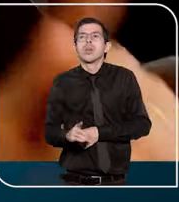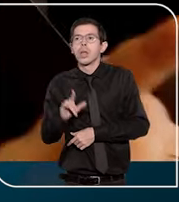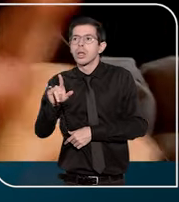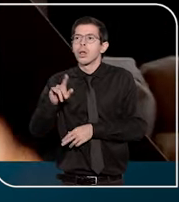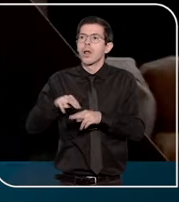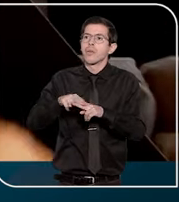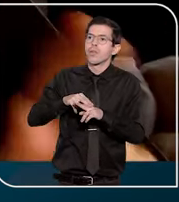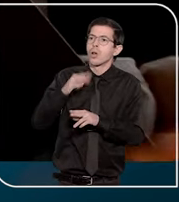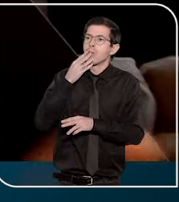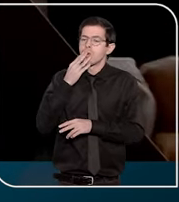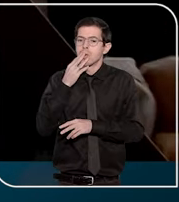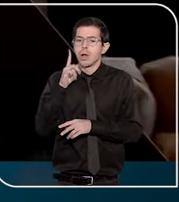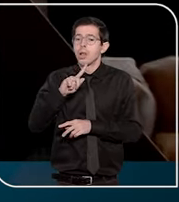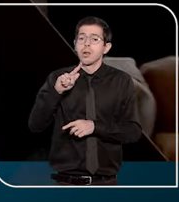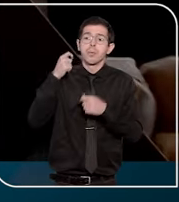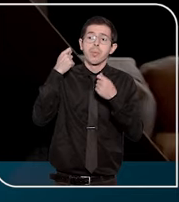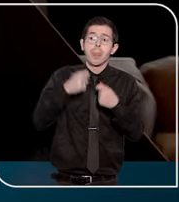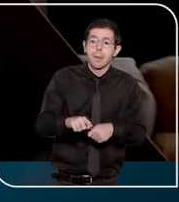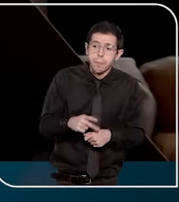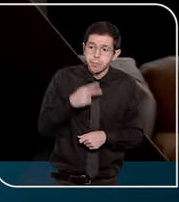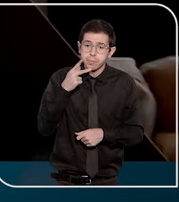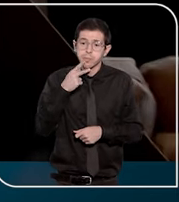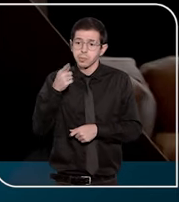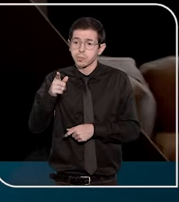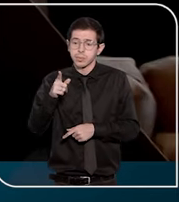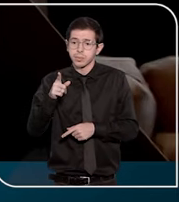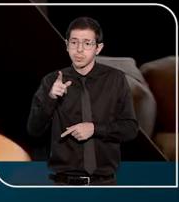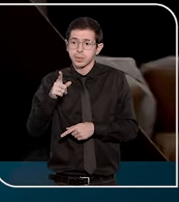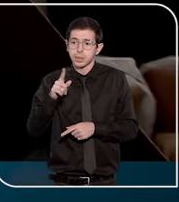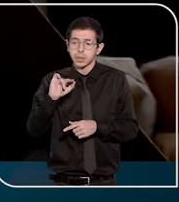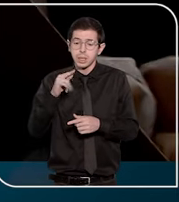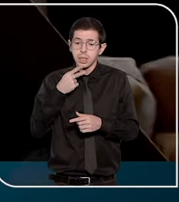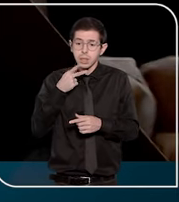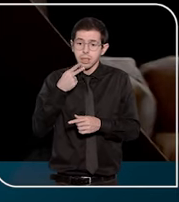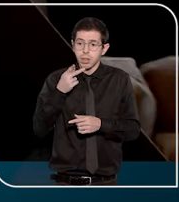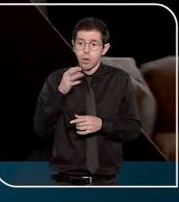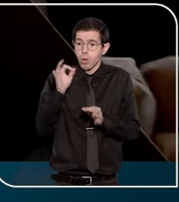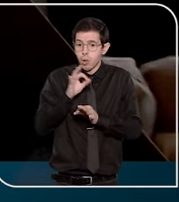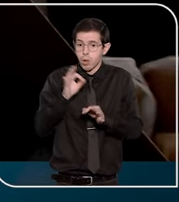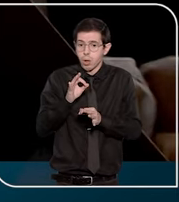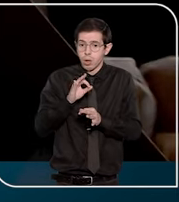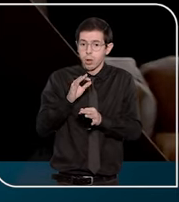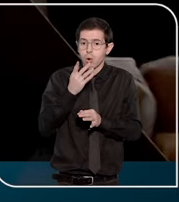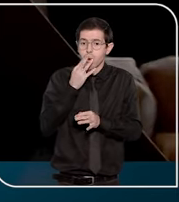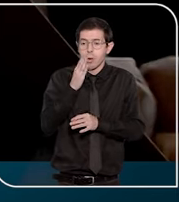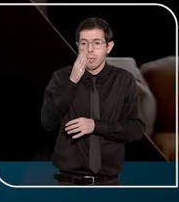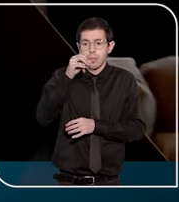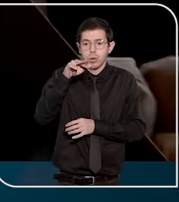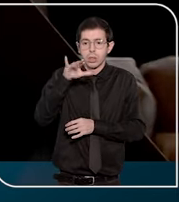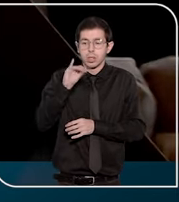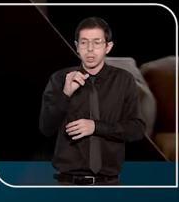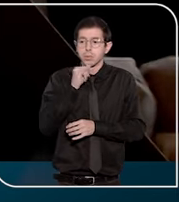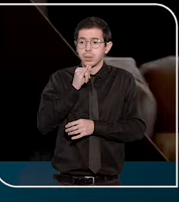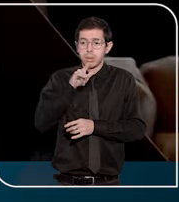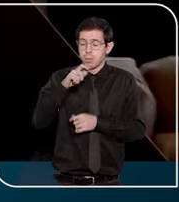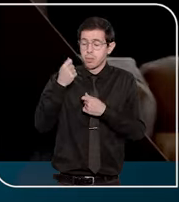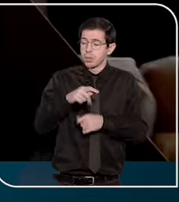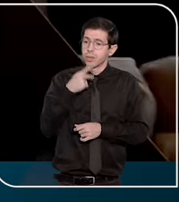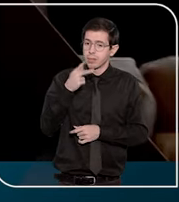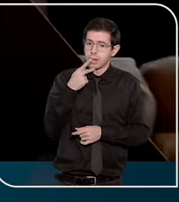que não é preto, não é amarelo, não é vermelho, não é azul e não é bonina. Alguém conhece essa cor? Bonina. Pois é. Então,